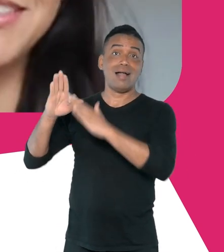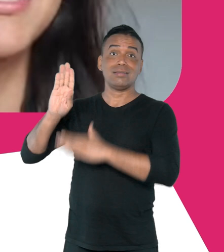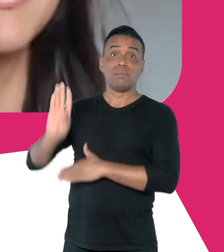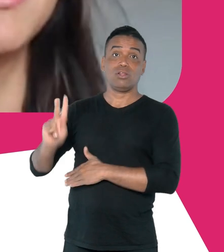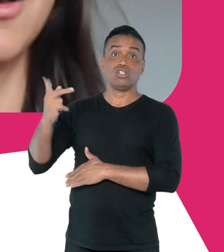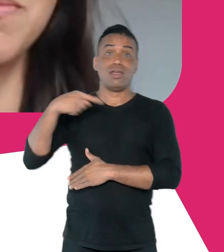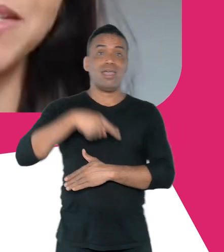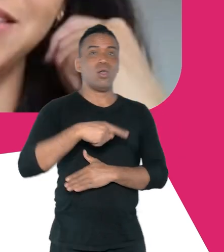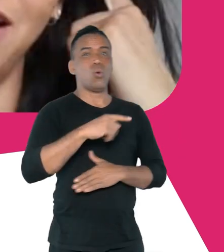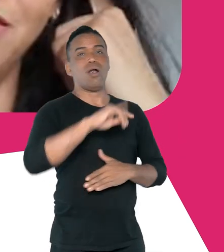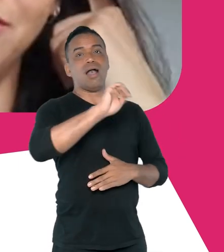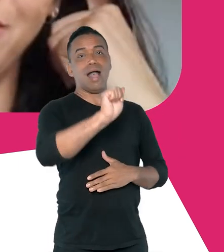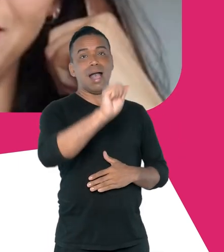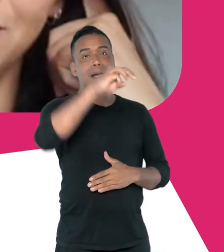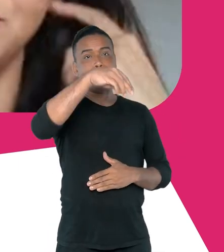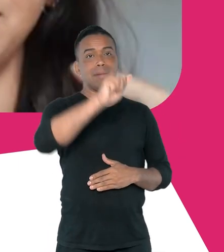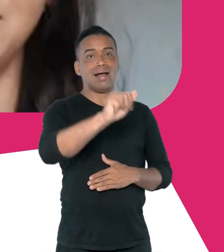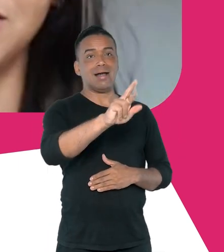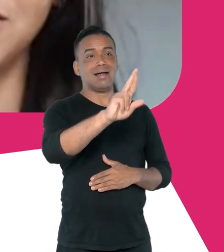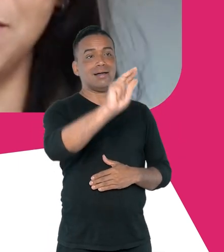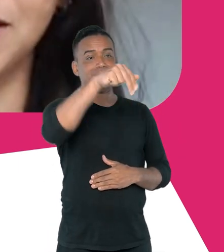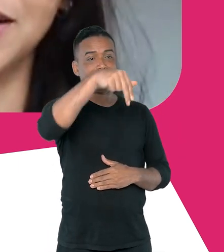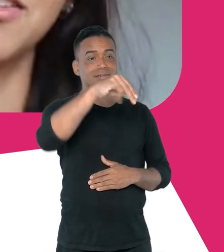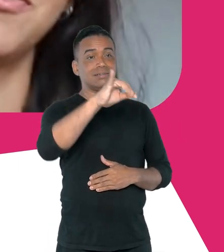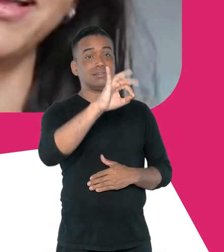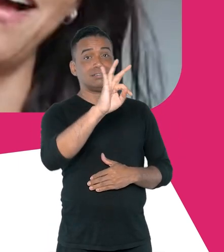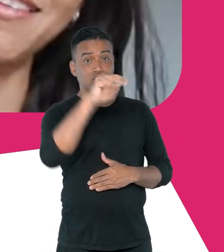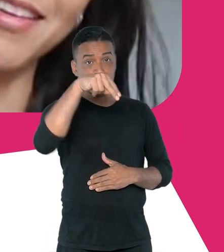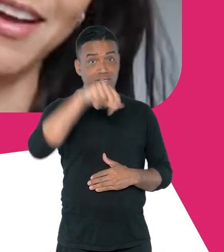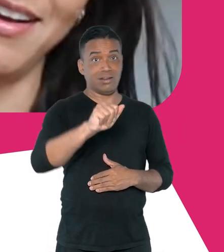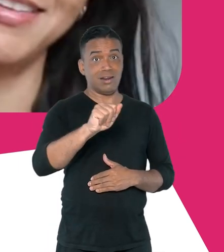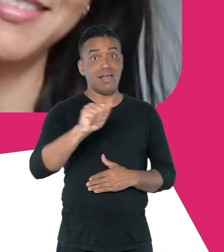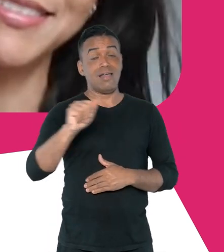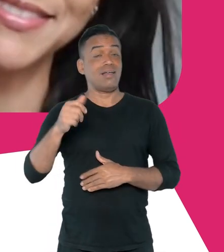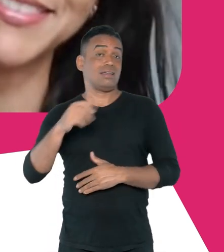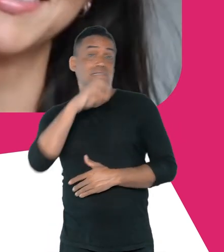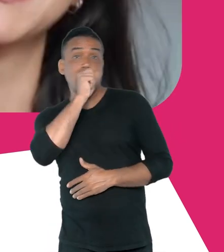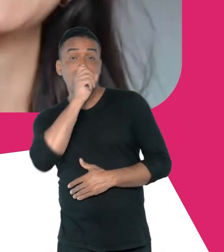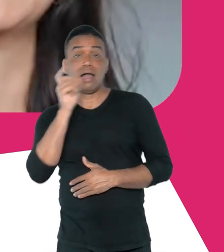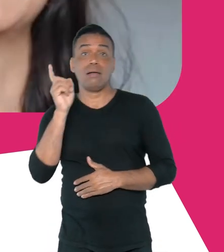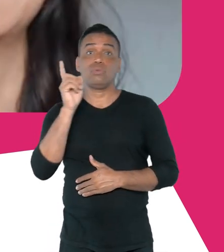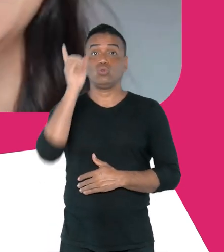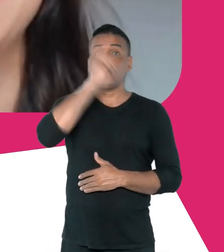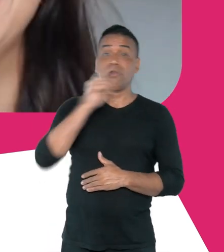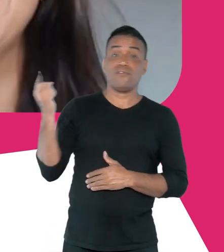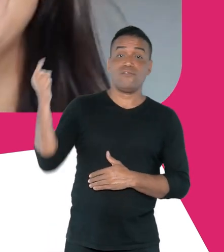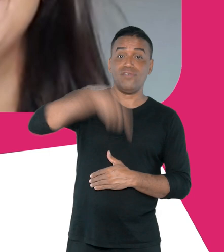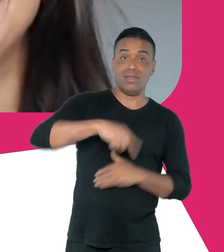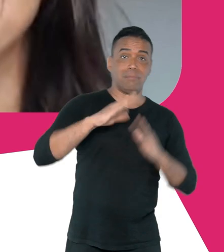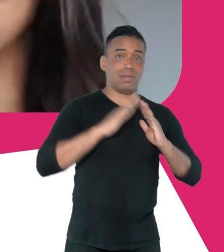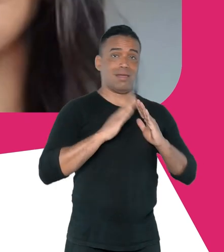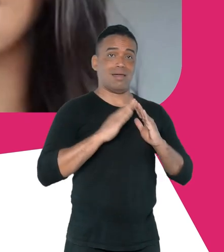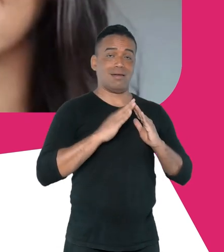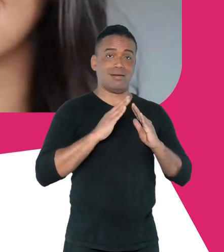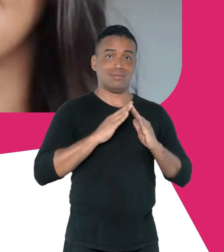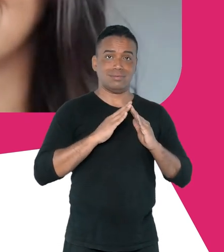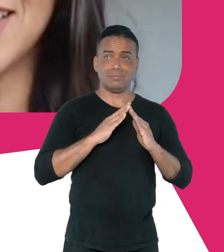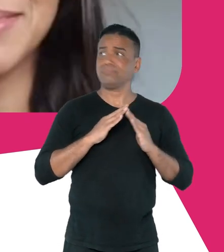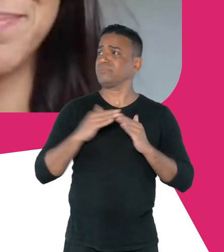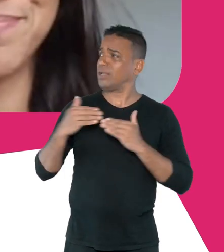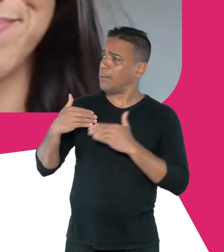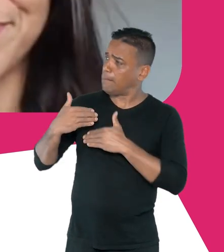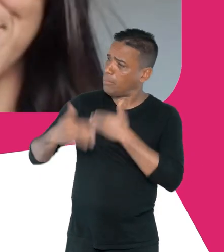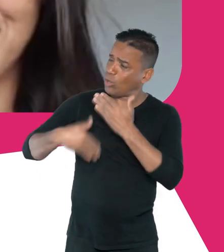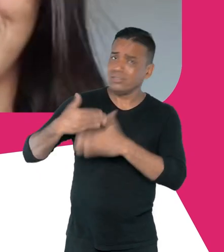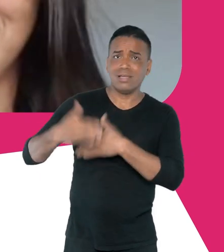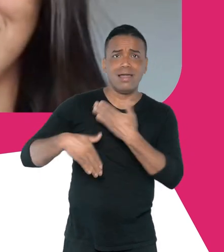em Amarantina, então ela precisava vir aos finais de semana, ficar aqui em casa. E foi durante todo o